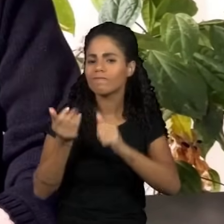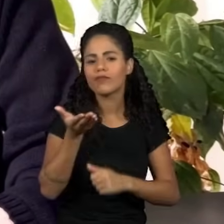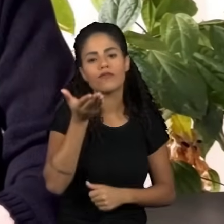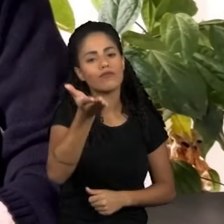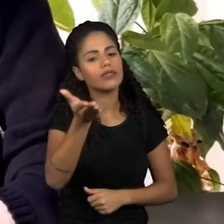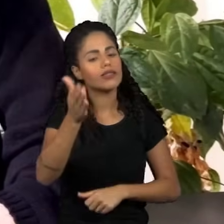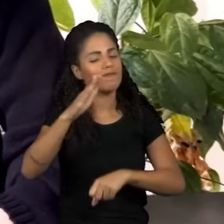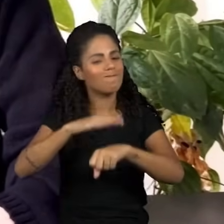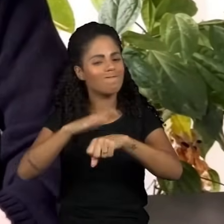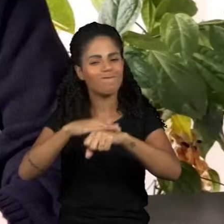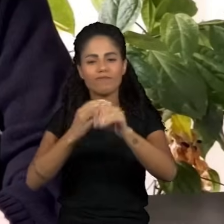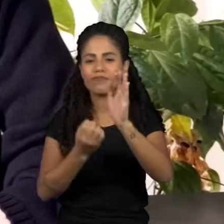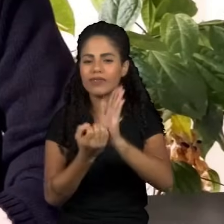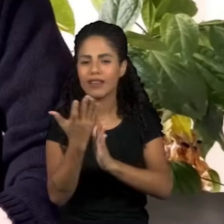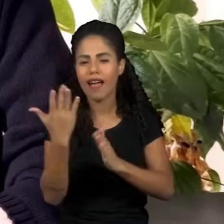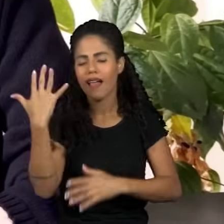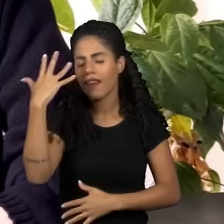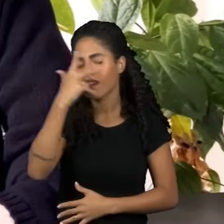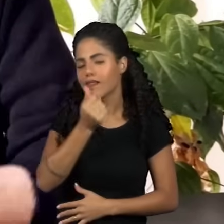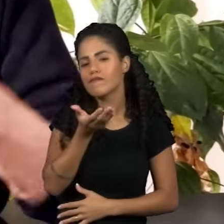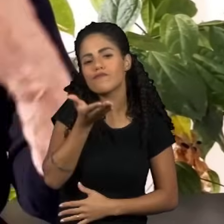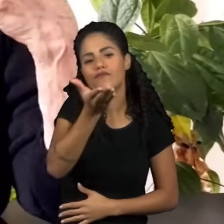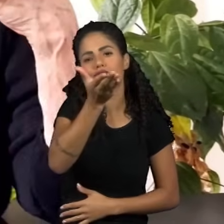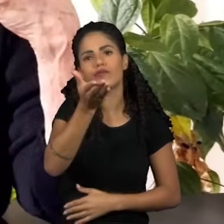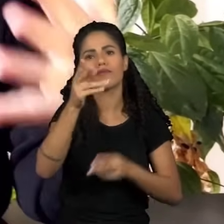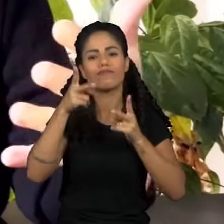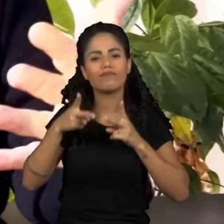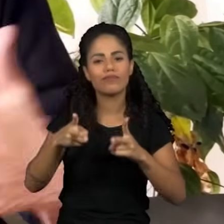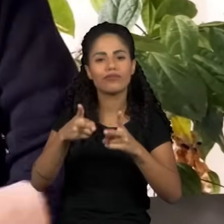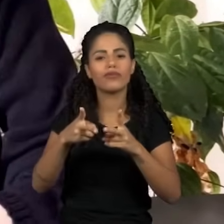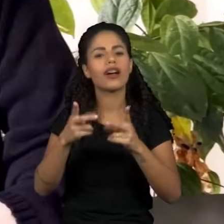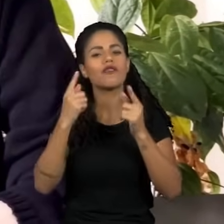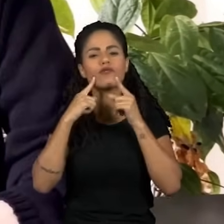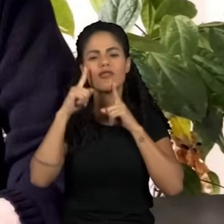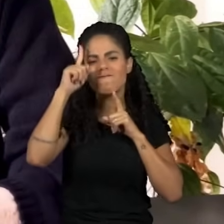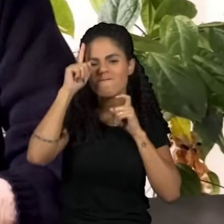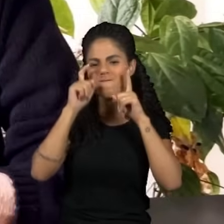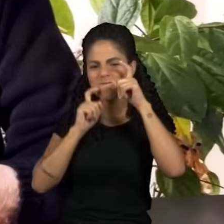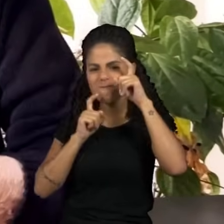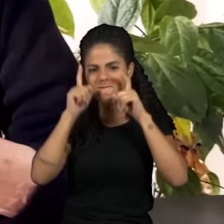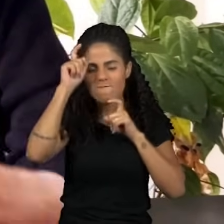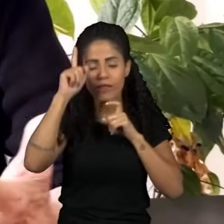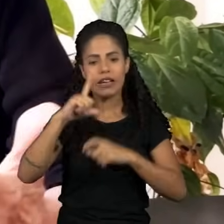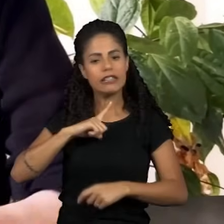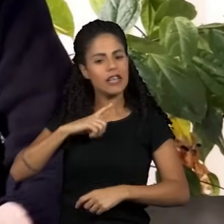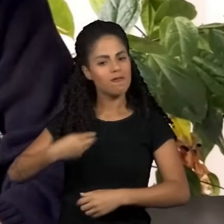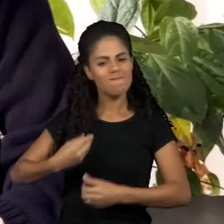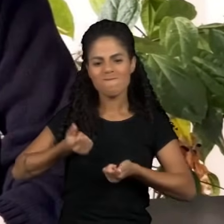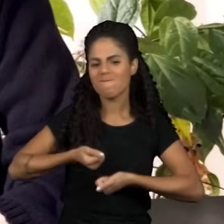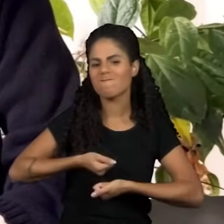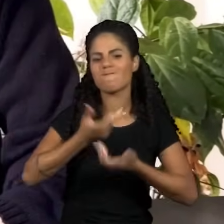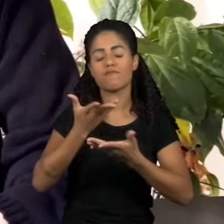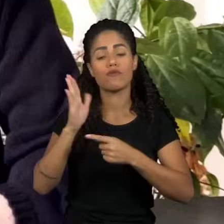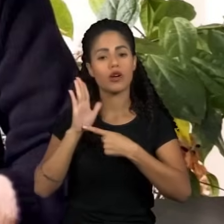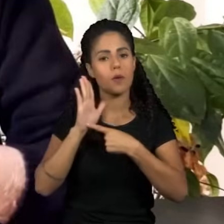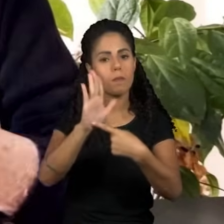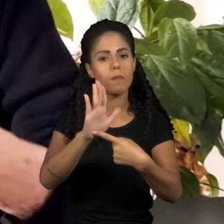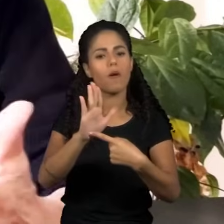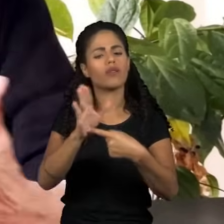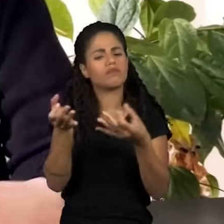seriamente, lindamente, com essa tua expressão sempre tão viva,